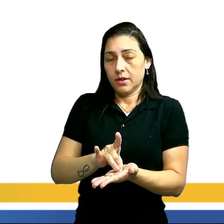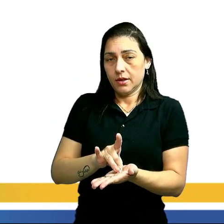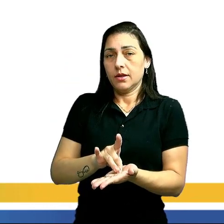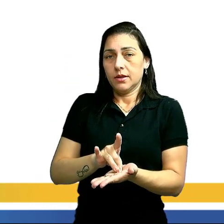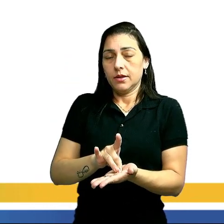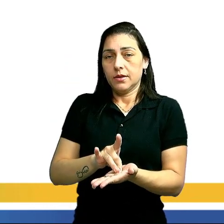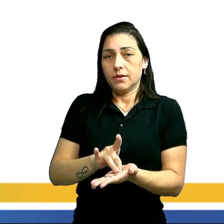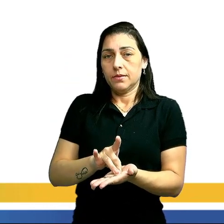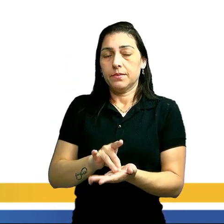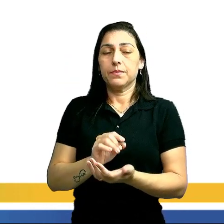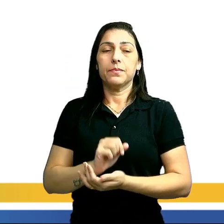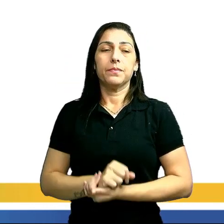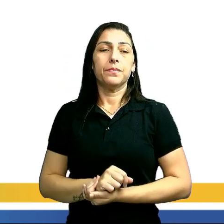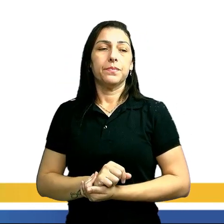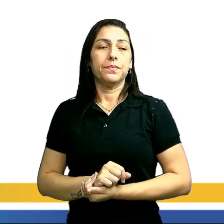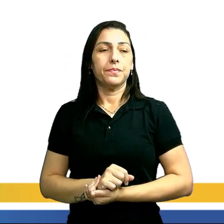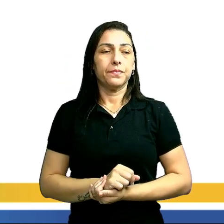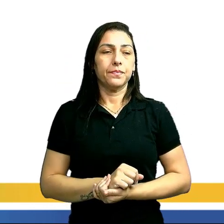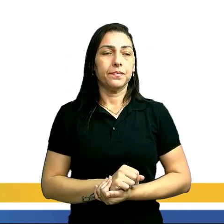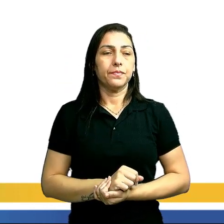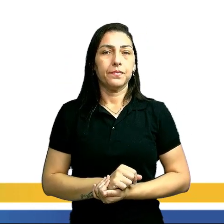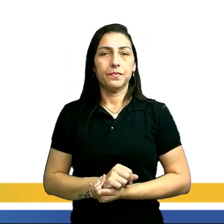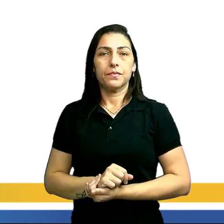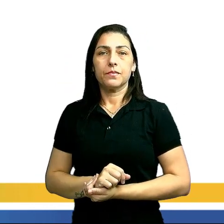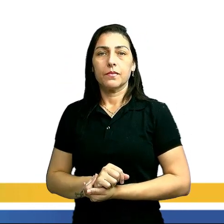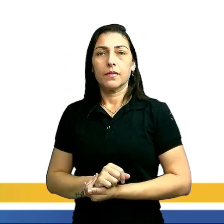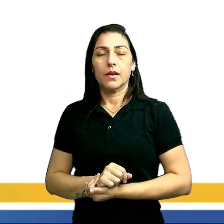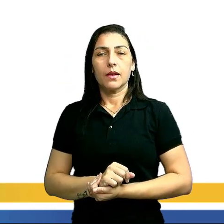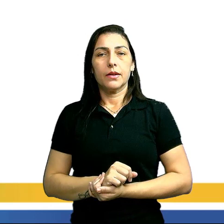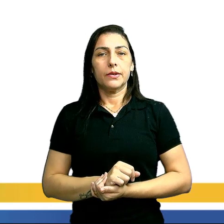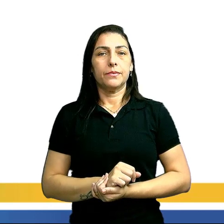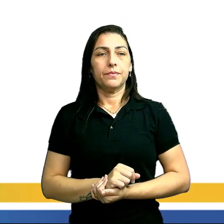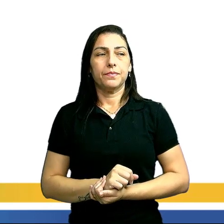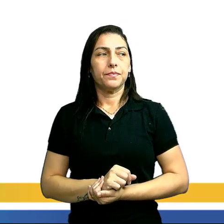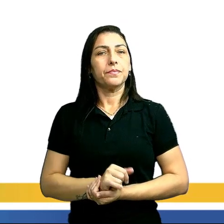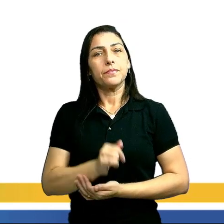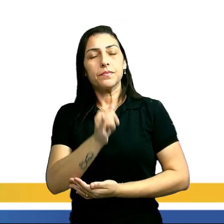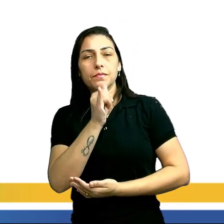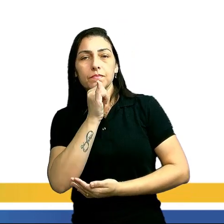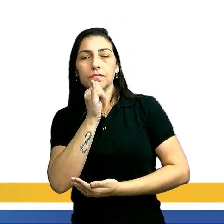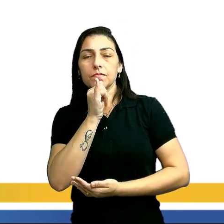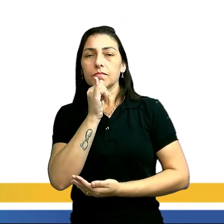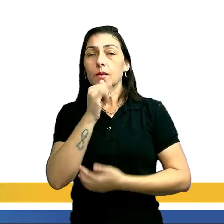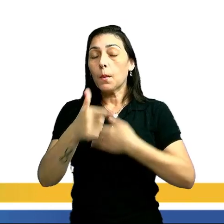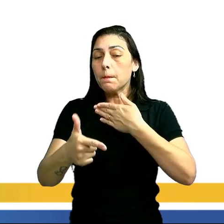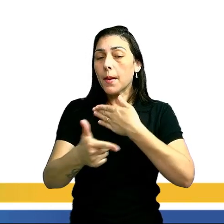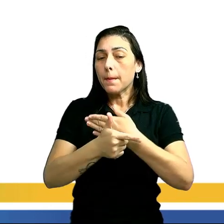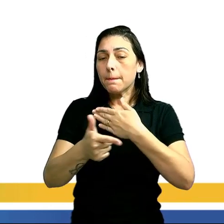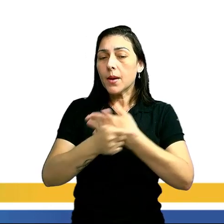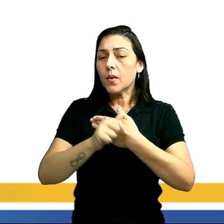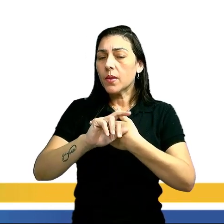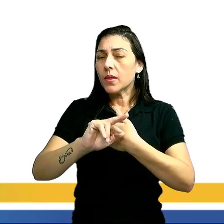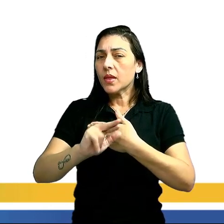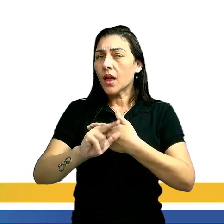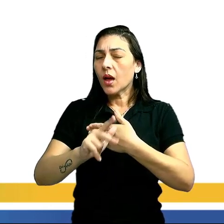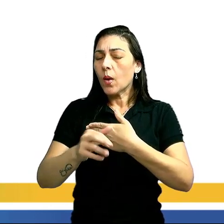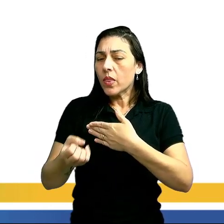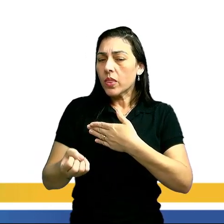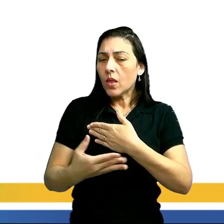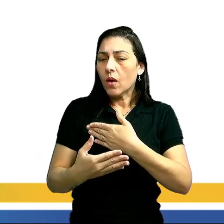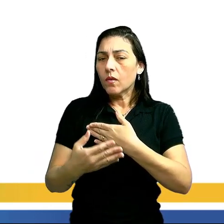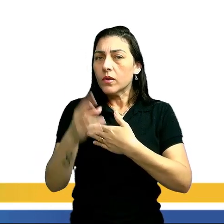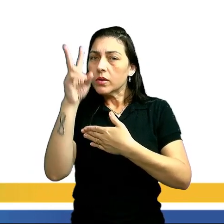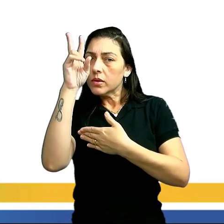aproximando arte e realidade. Bom, então, mas, por exemplo, o papel não é uma coisa tão recente